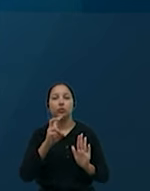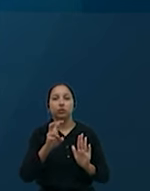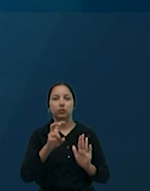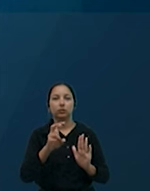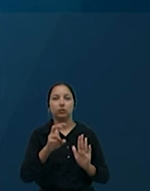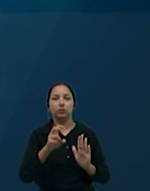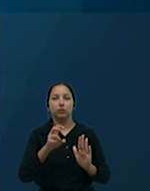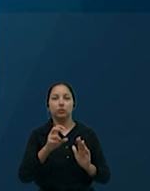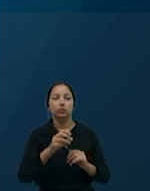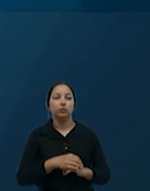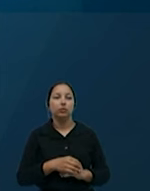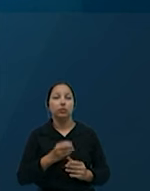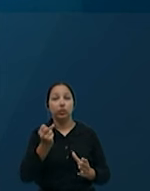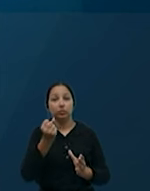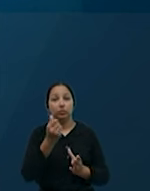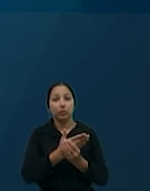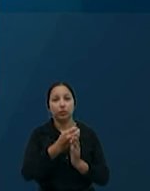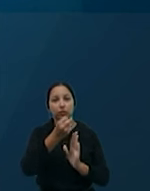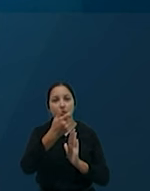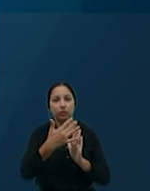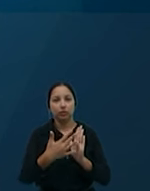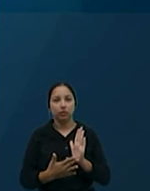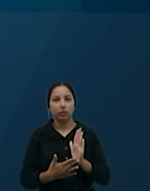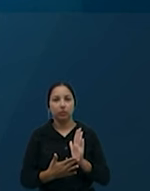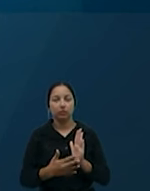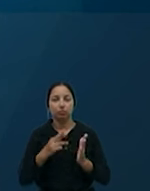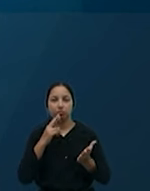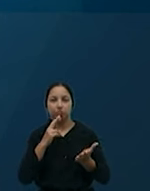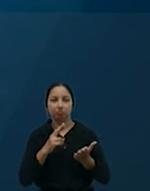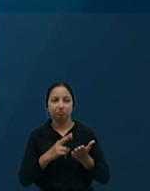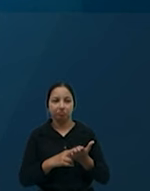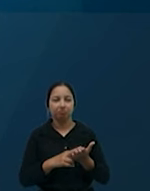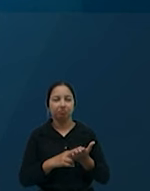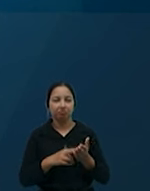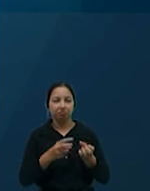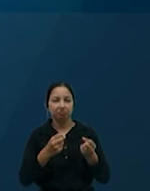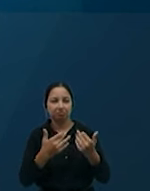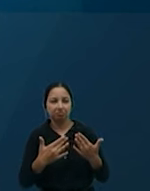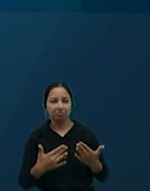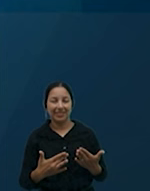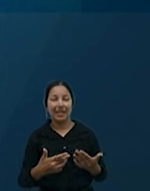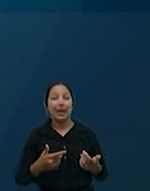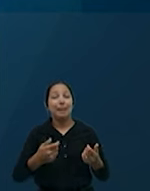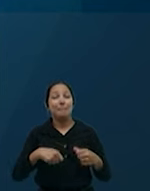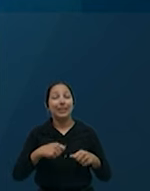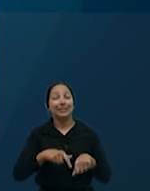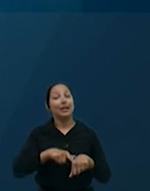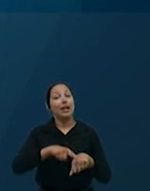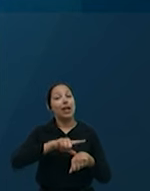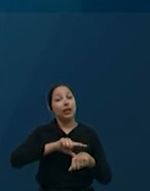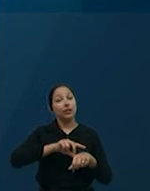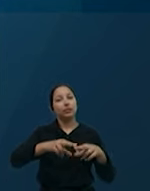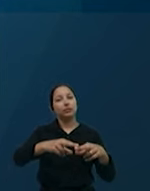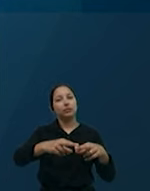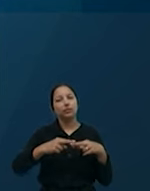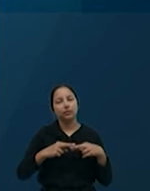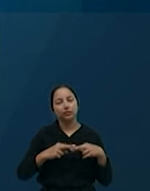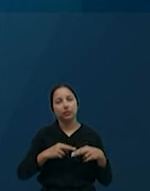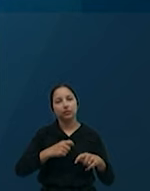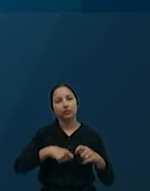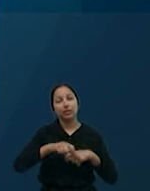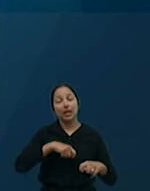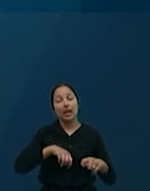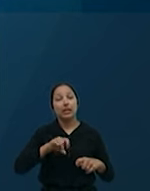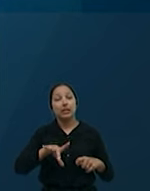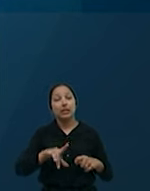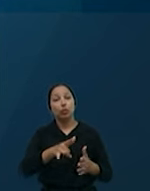o excelentíssimo ministro relator refere: será necessário prévio requerimento administrativo se o documento ausente